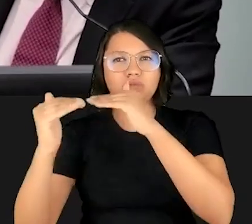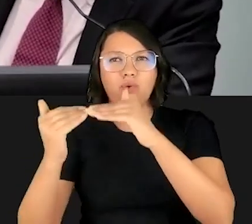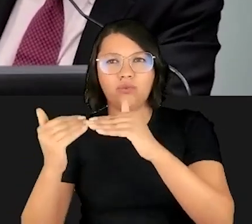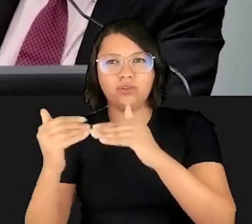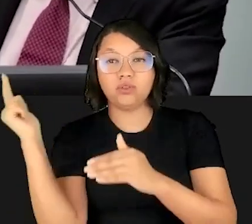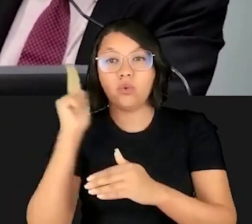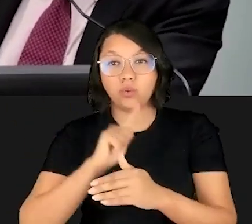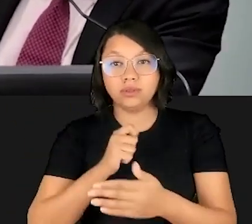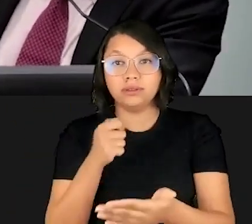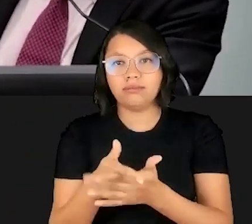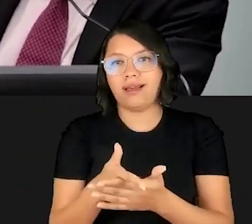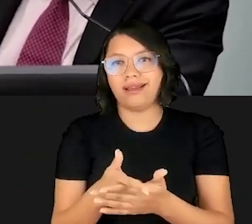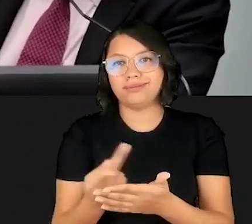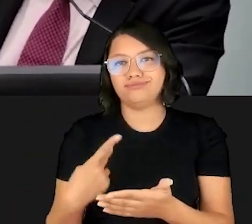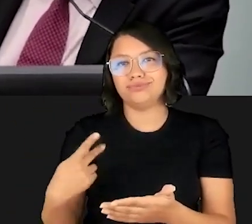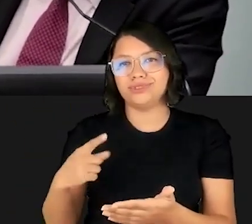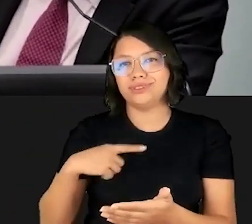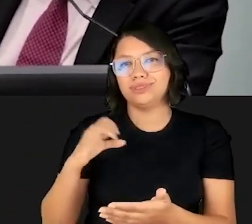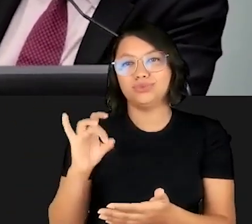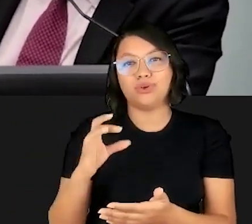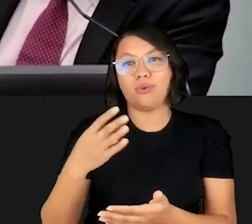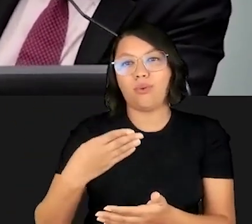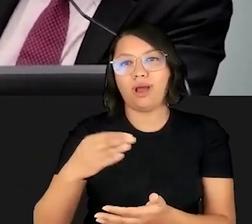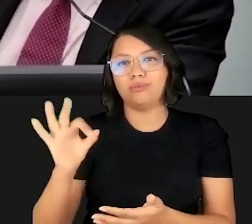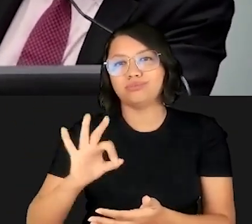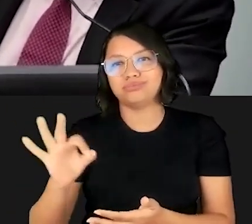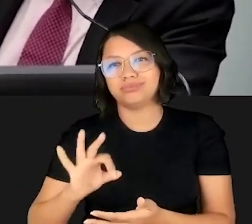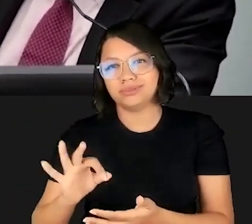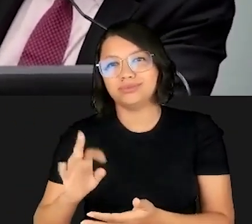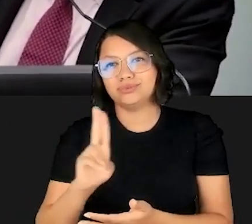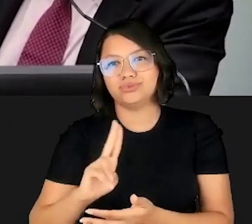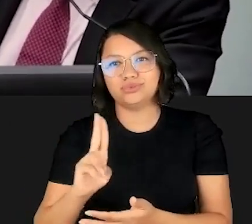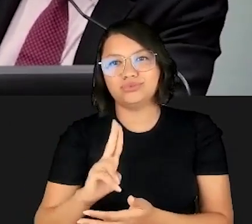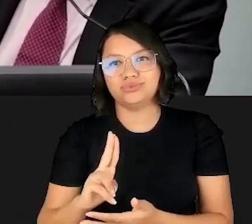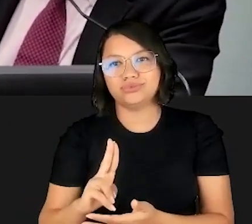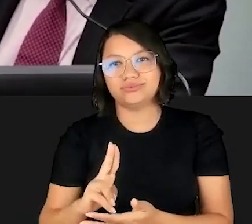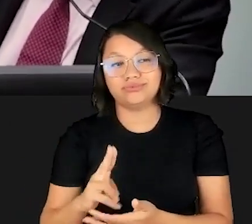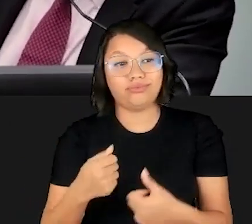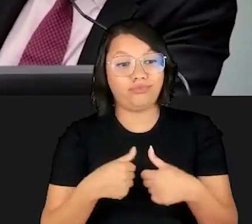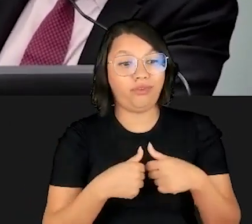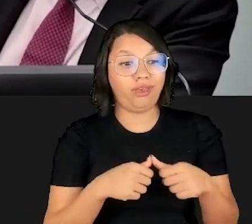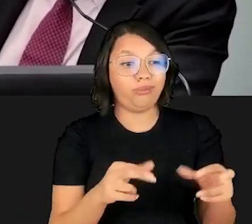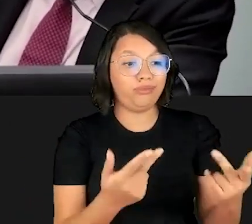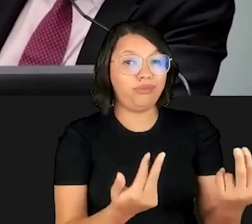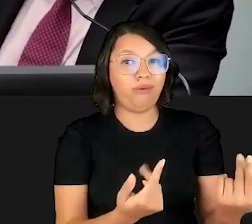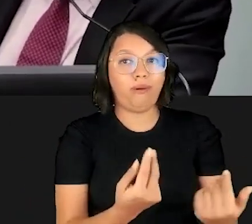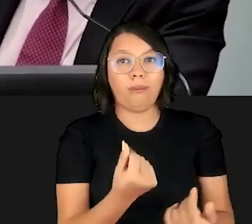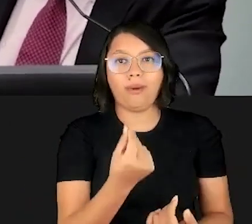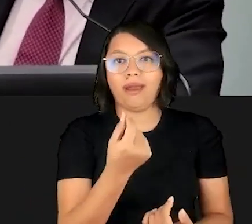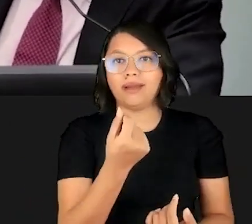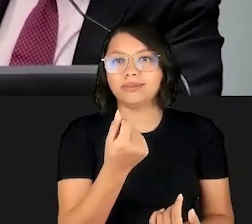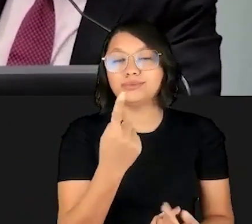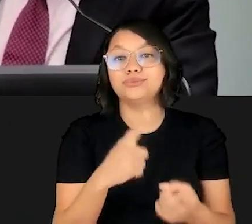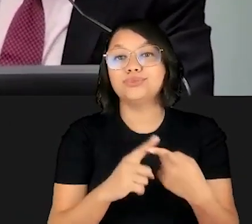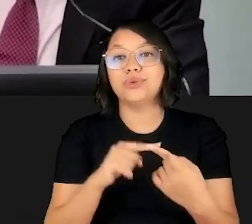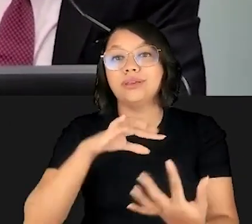esses custos. E nós, que temos só 4% do consumo, ficamos com a mesma conta. O preço é mundial, né? Então, essa